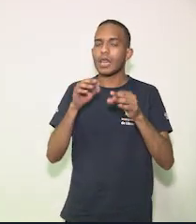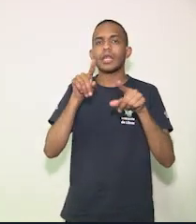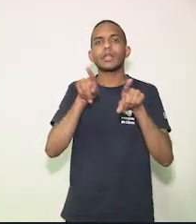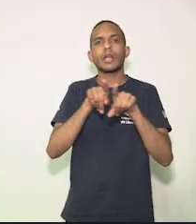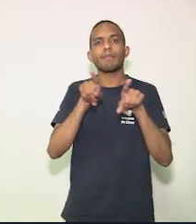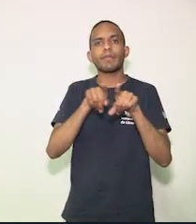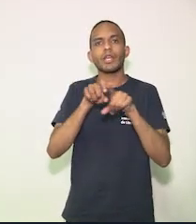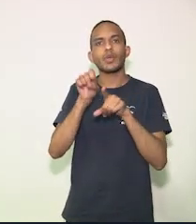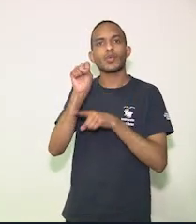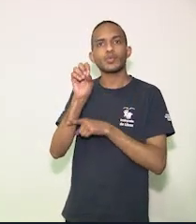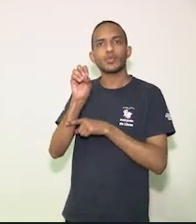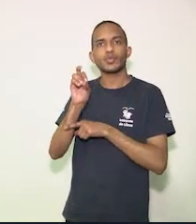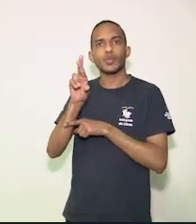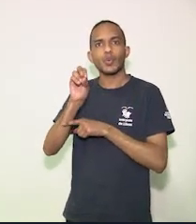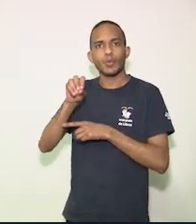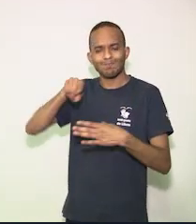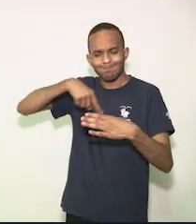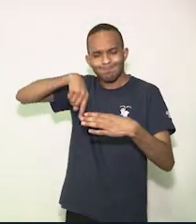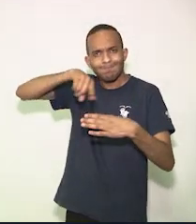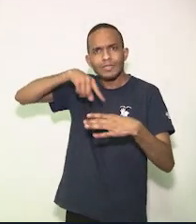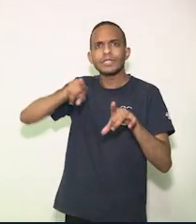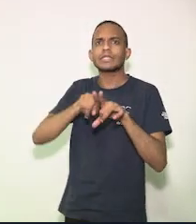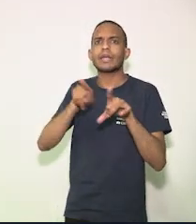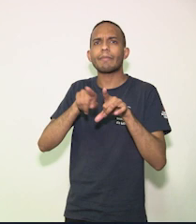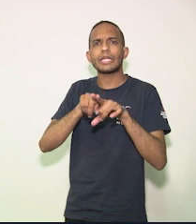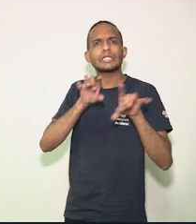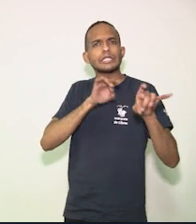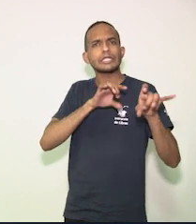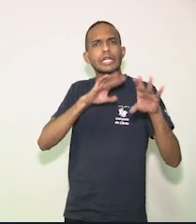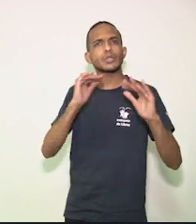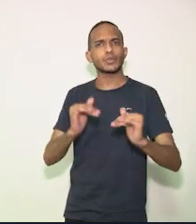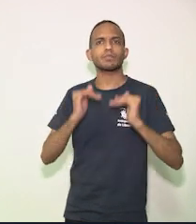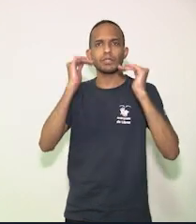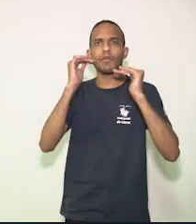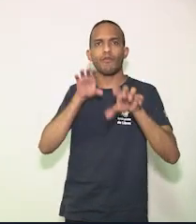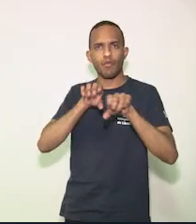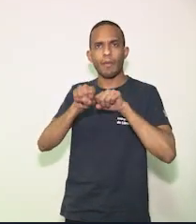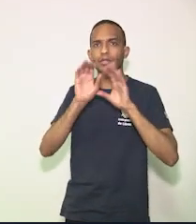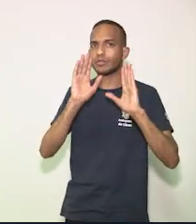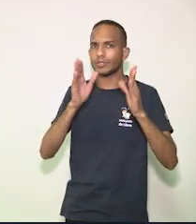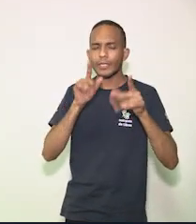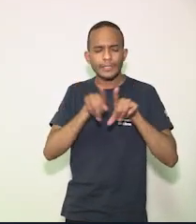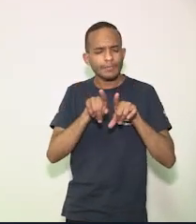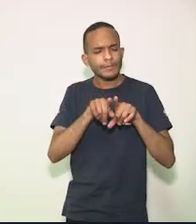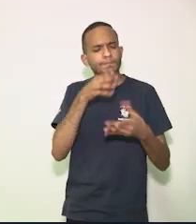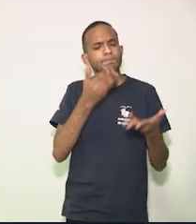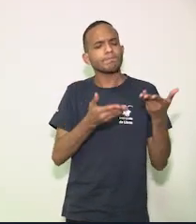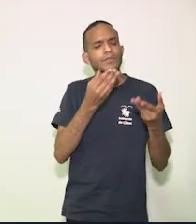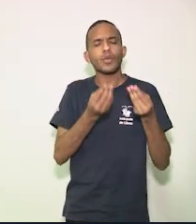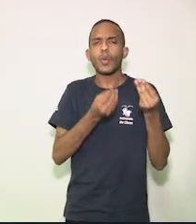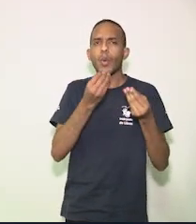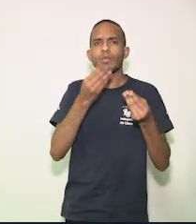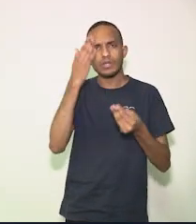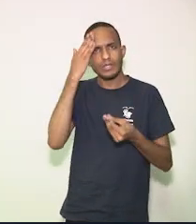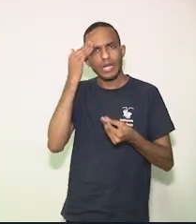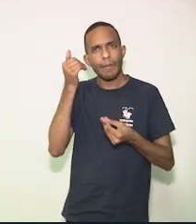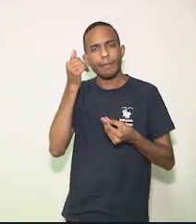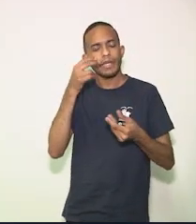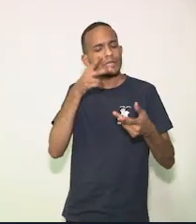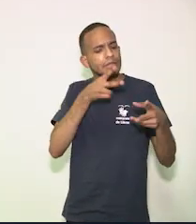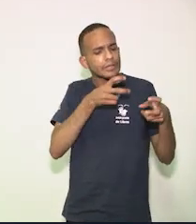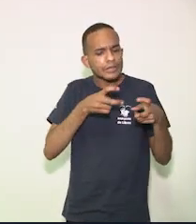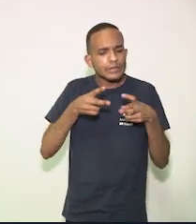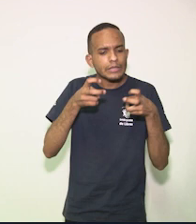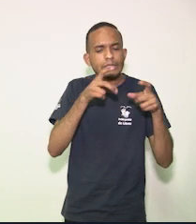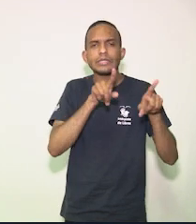a partir do soro centrifugado por técnicos de nível superior, que foram calibrados para leitura e